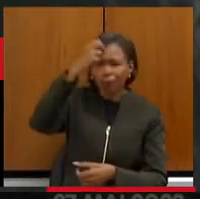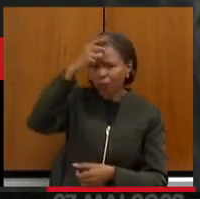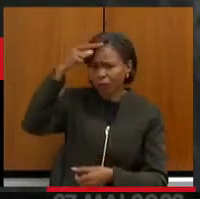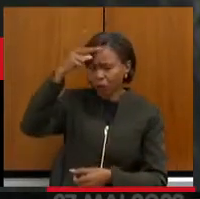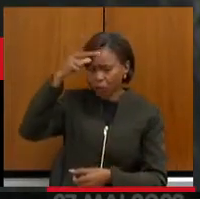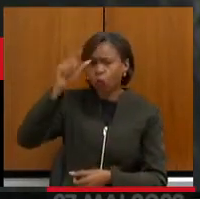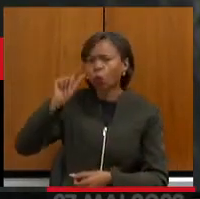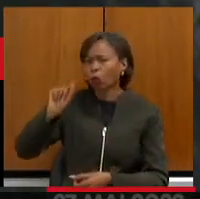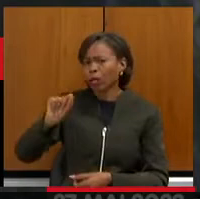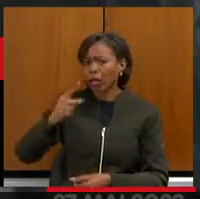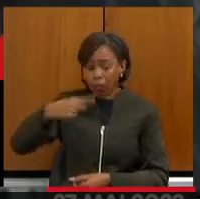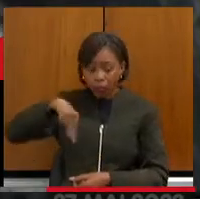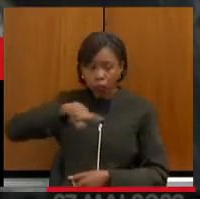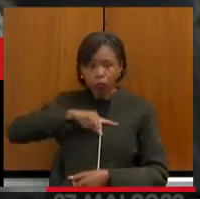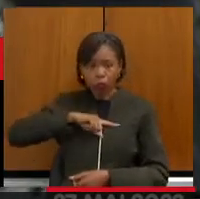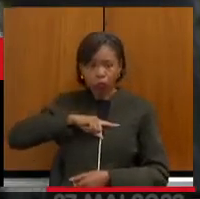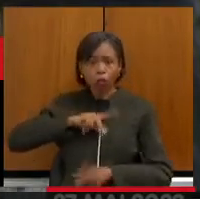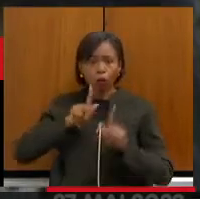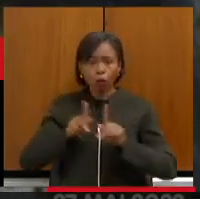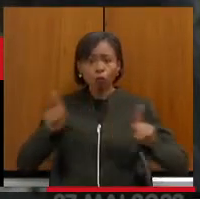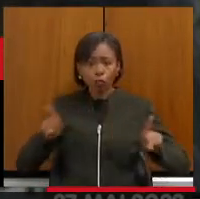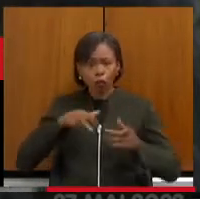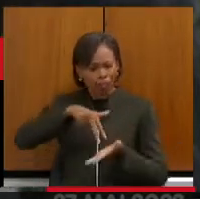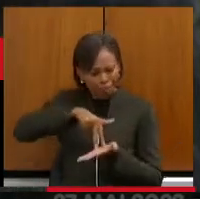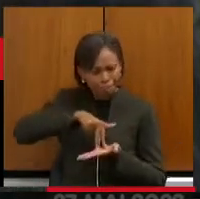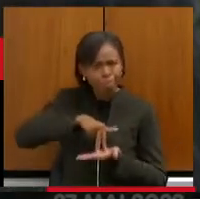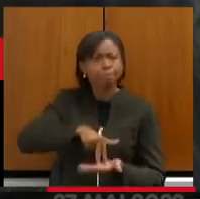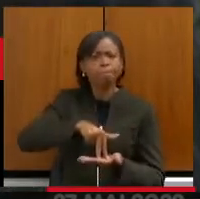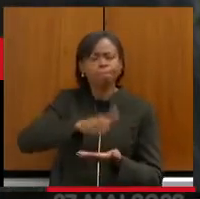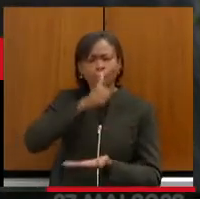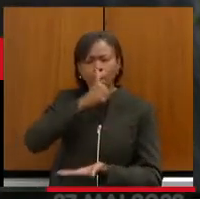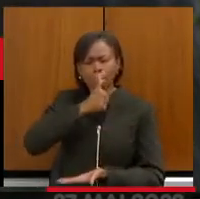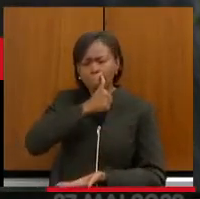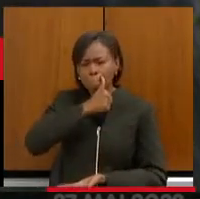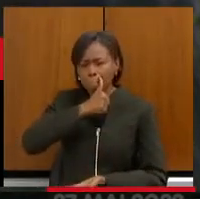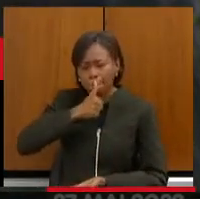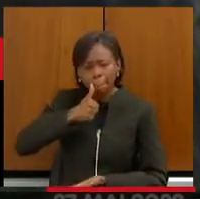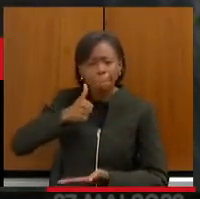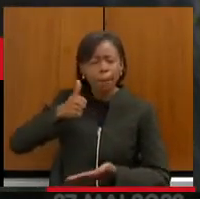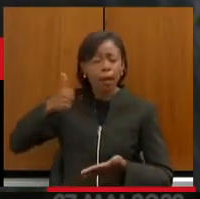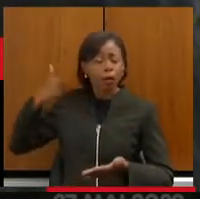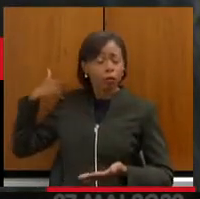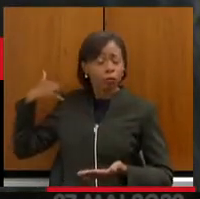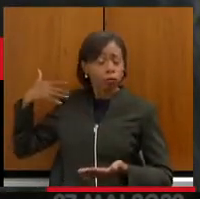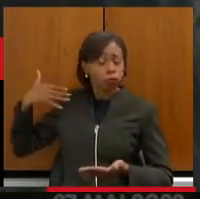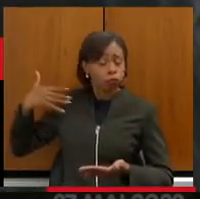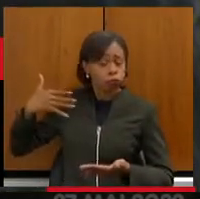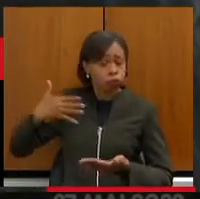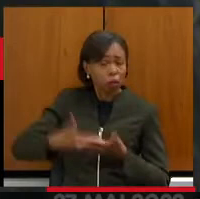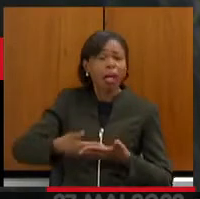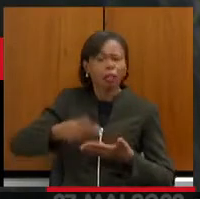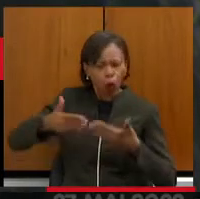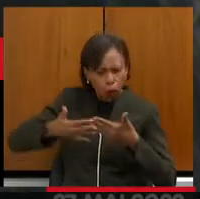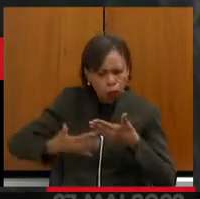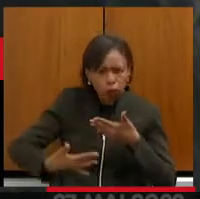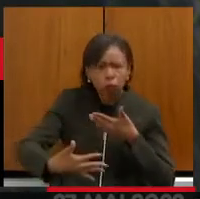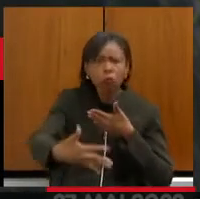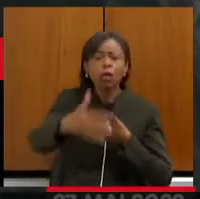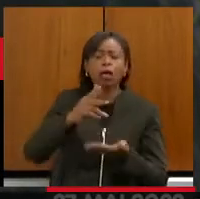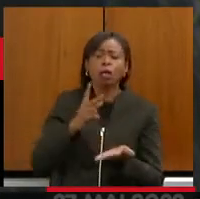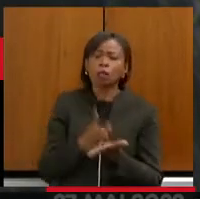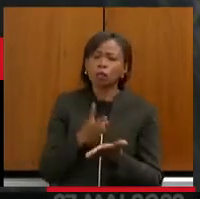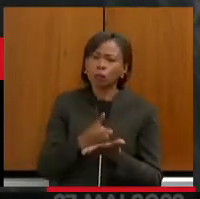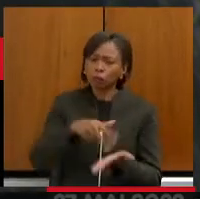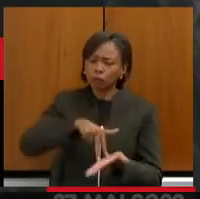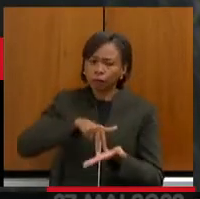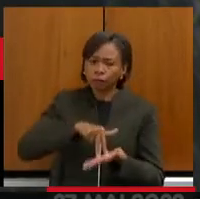nós professoras resistimos esse tempo todo e resistiremos resistiremos